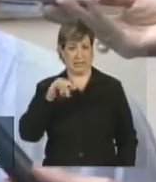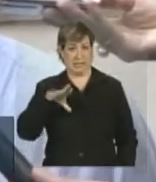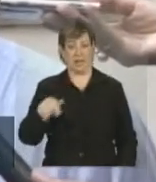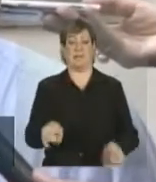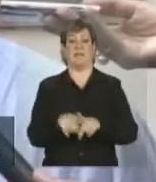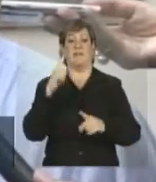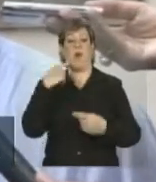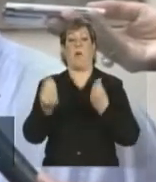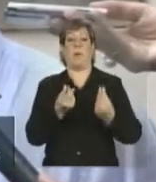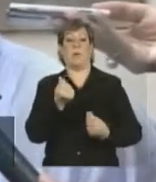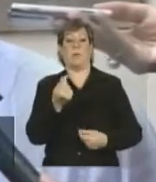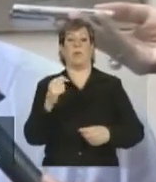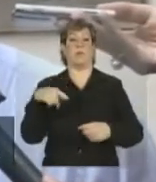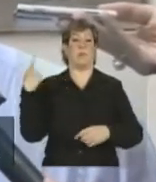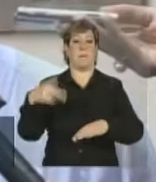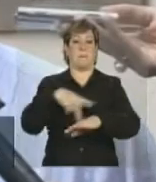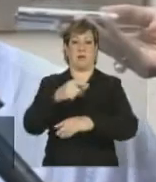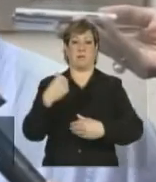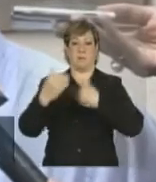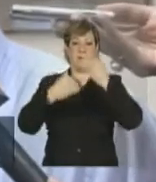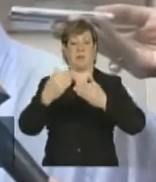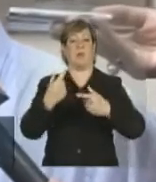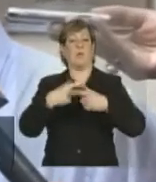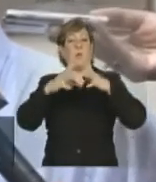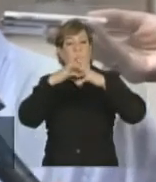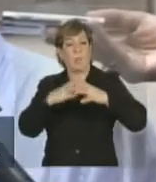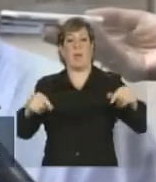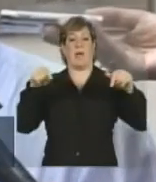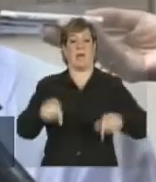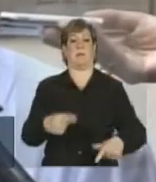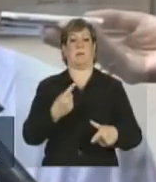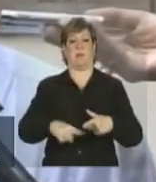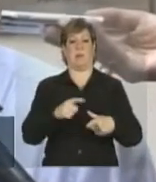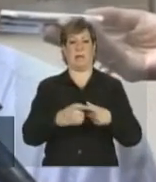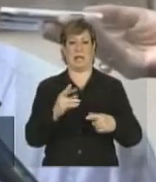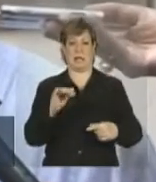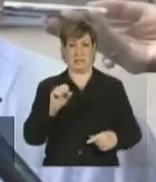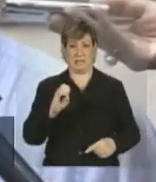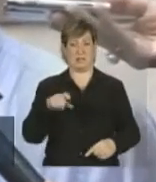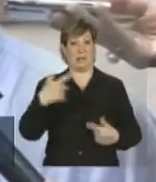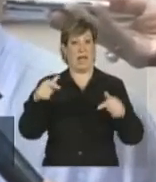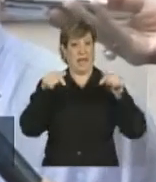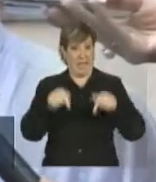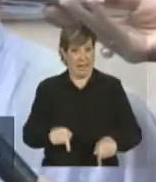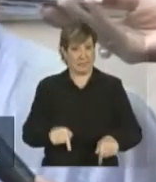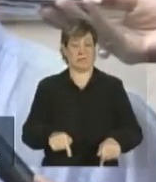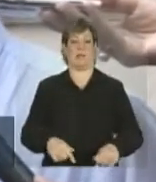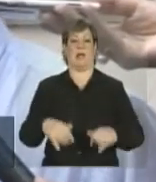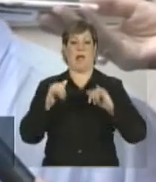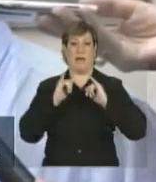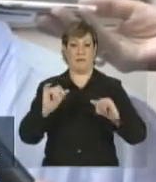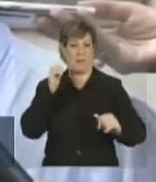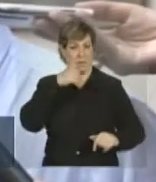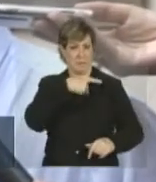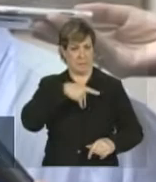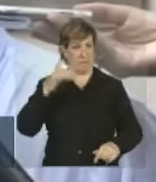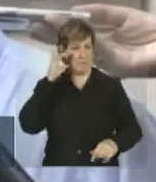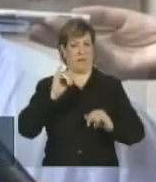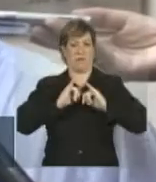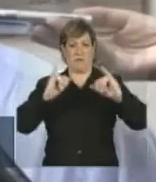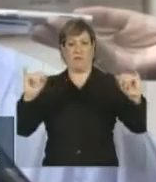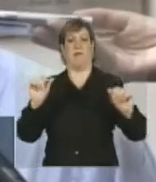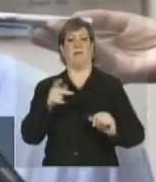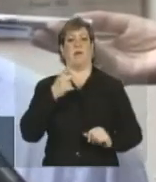moedas dos países de desenvolvimento, a crise que eles estão vivendo. Então, essa advertência que ela fez foi apoiada por muitos países